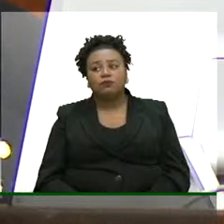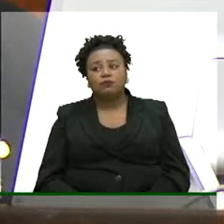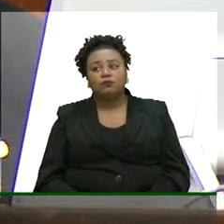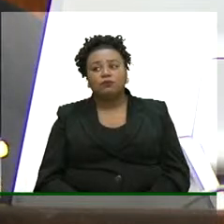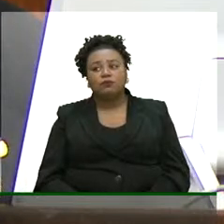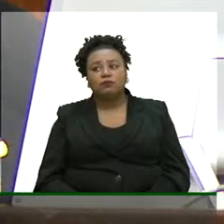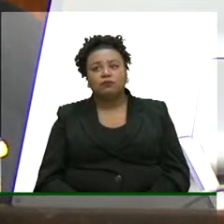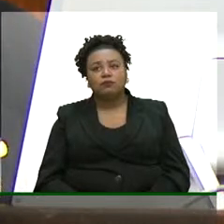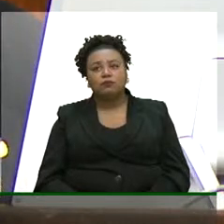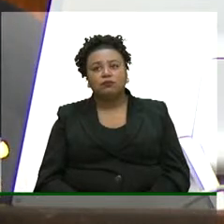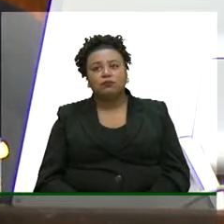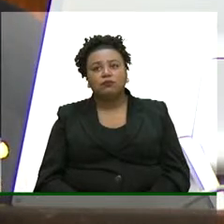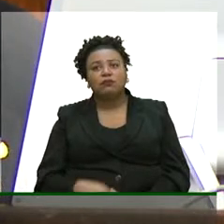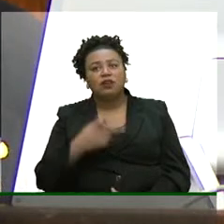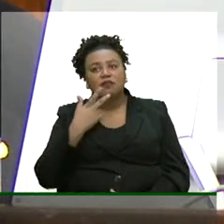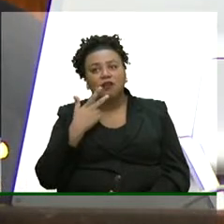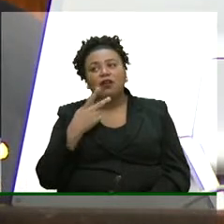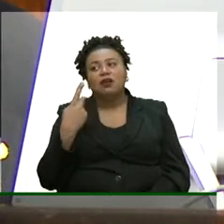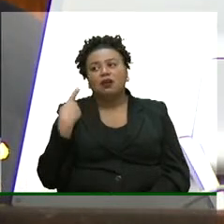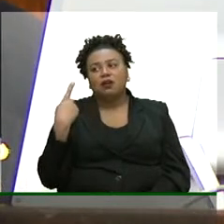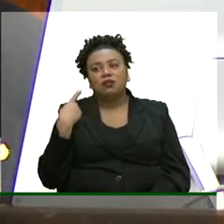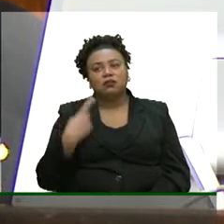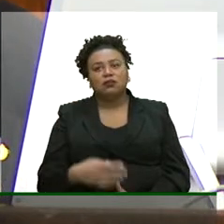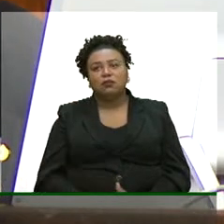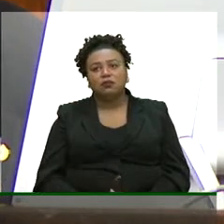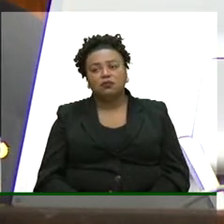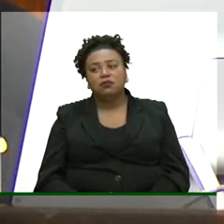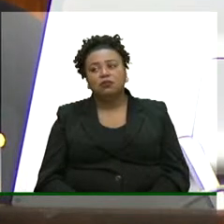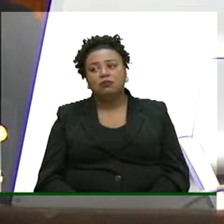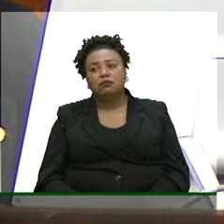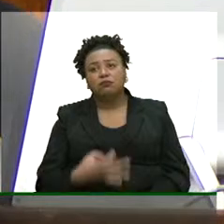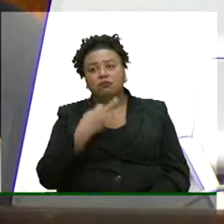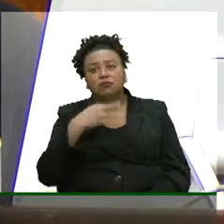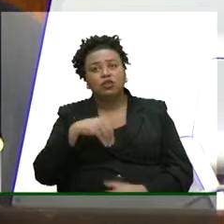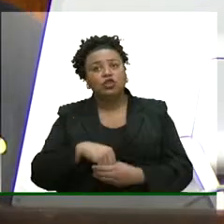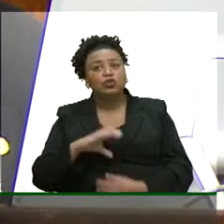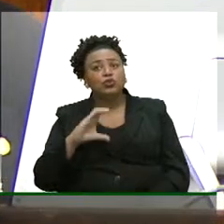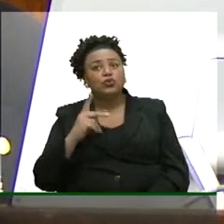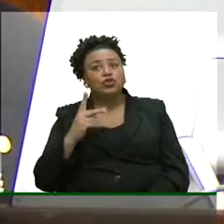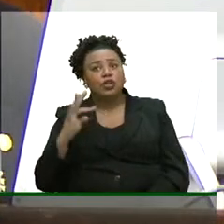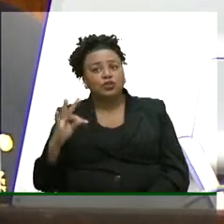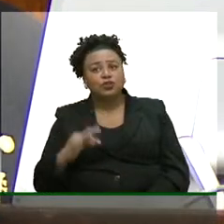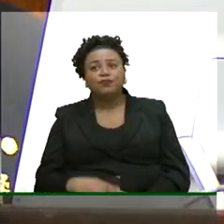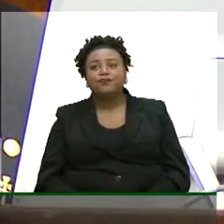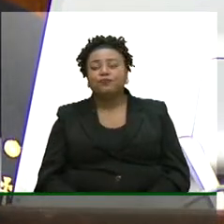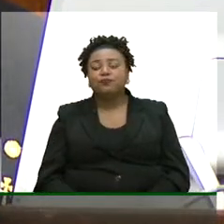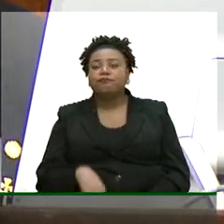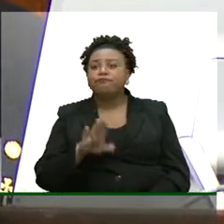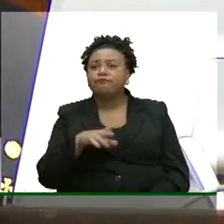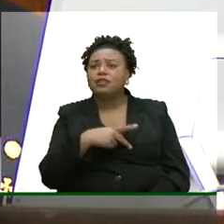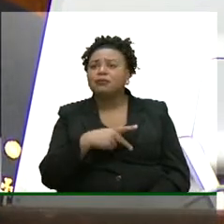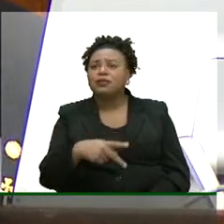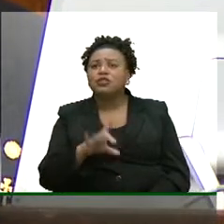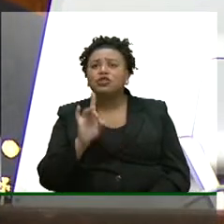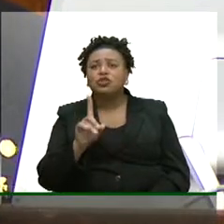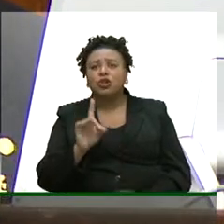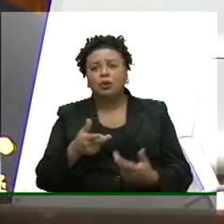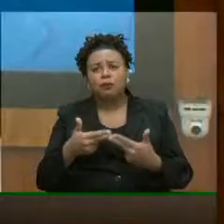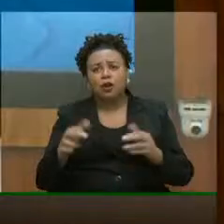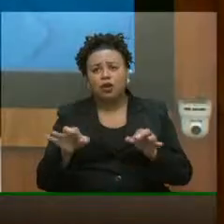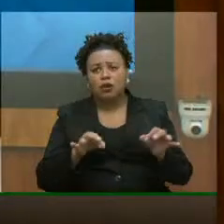foram designados para falar pelas suas bancadas, fazer a manifestação pelo chat. Tá, mas presidente, questão de